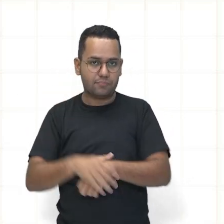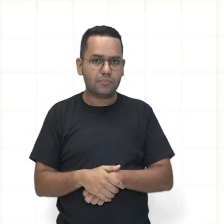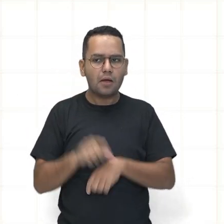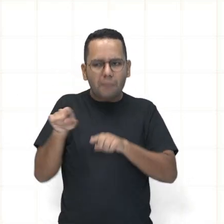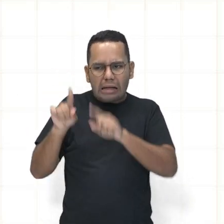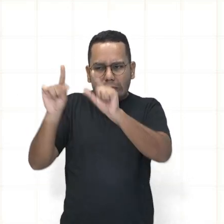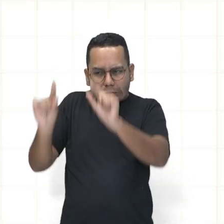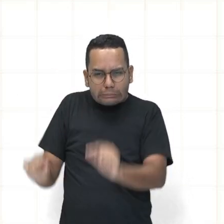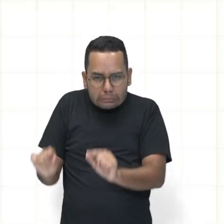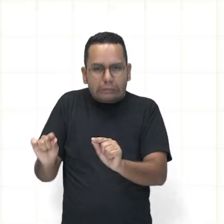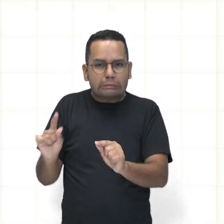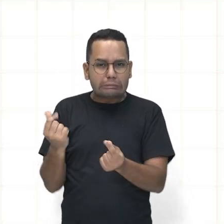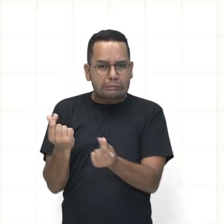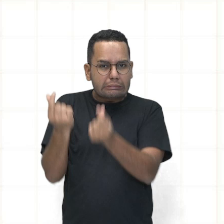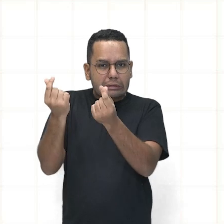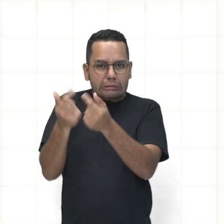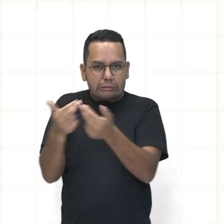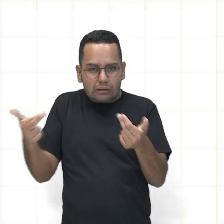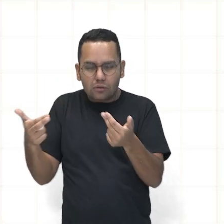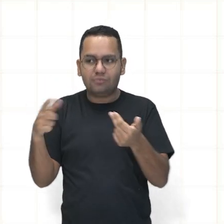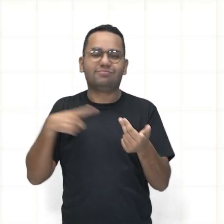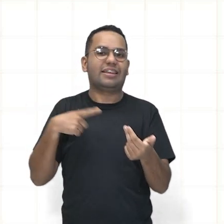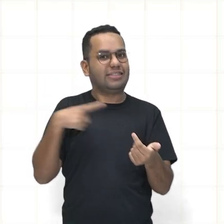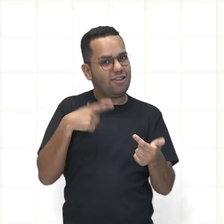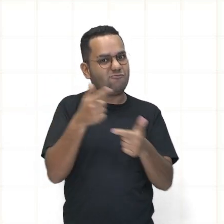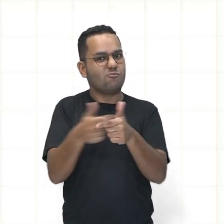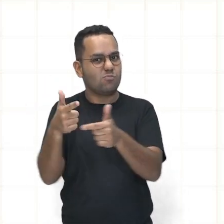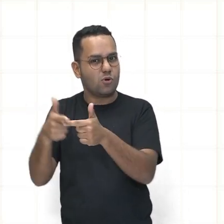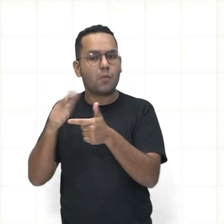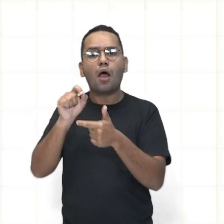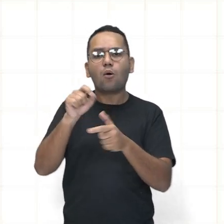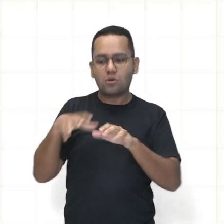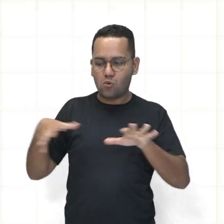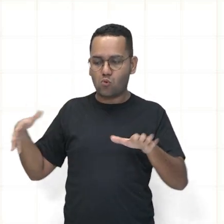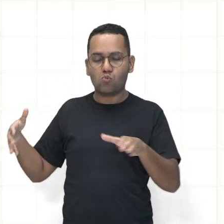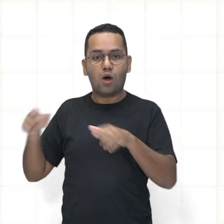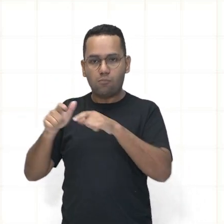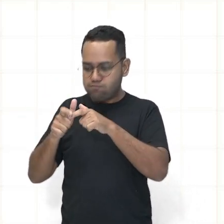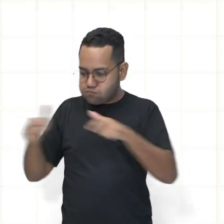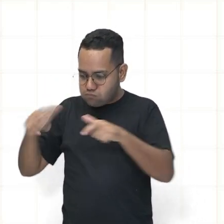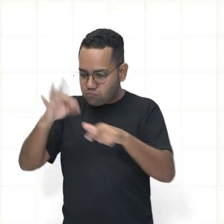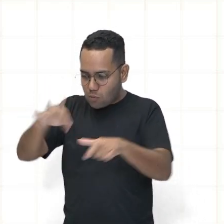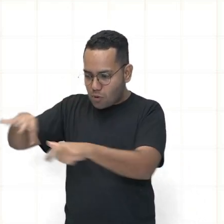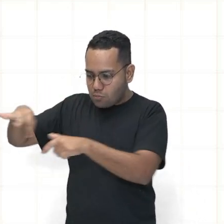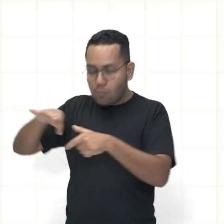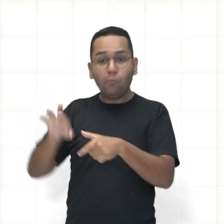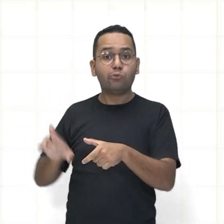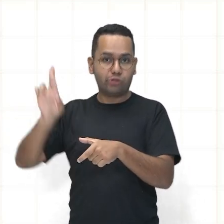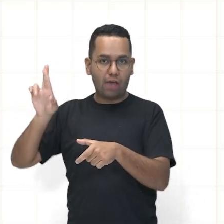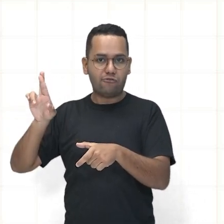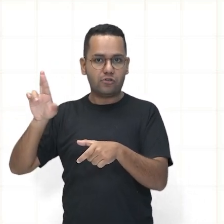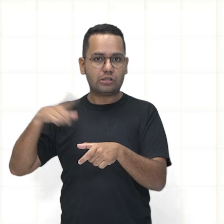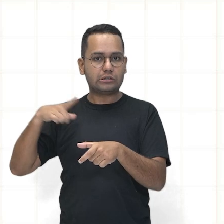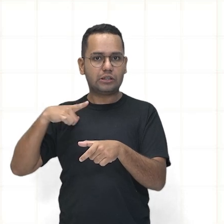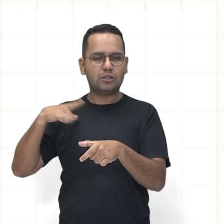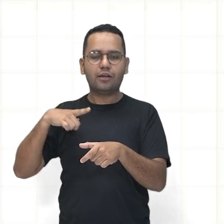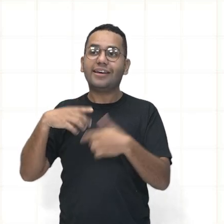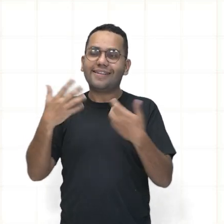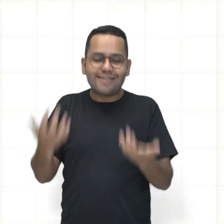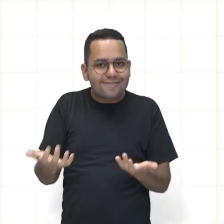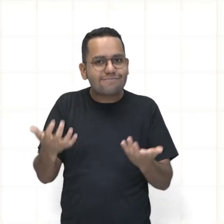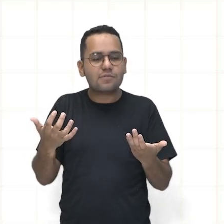produto, mais um agravante aí para os latifundiários verificarem a inoperância do